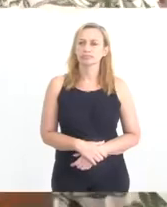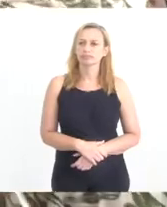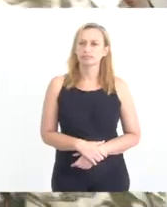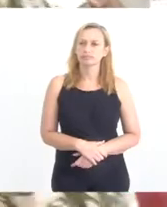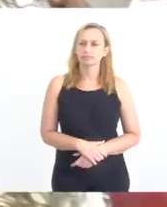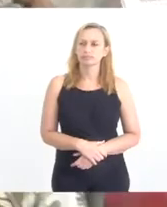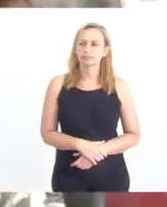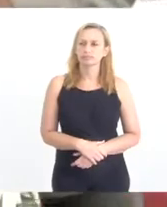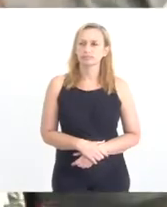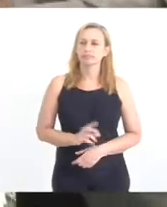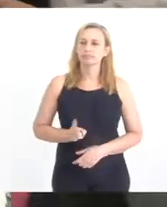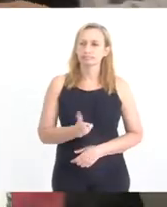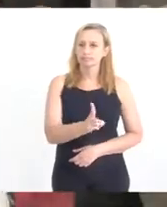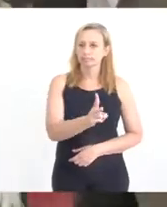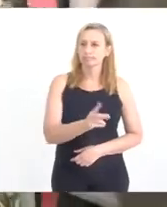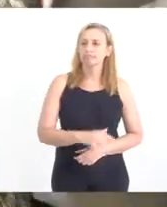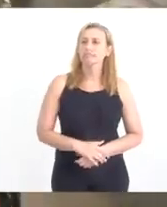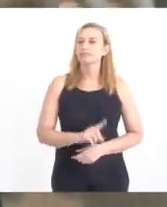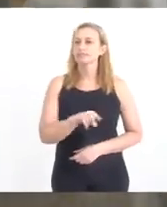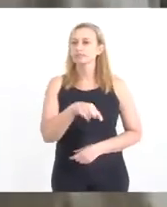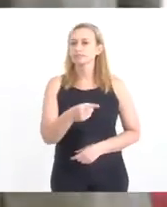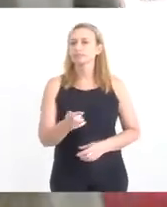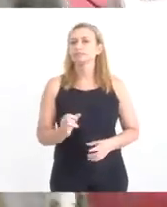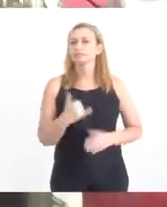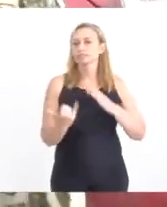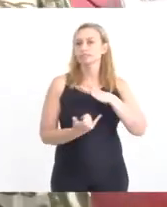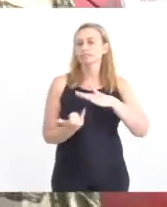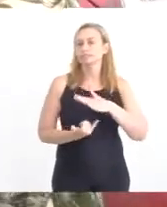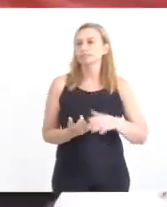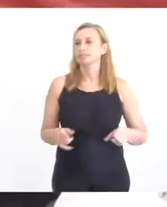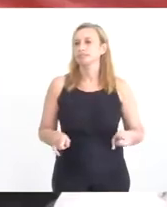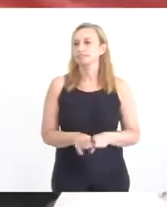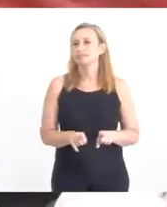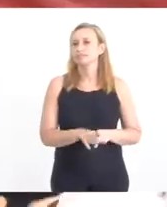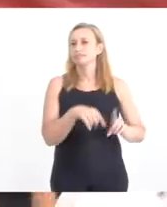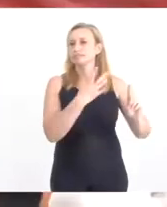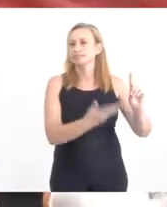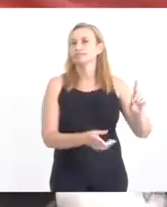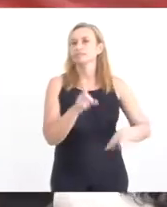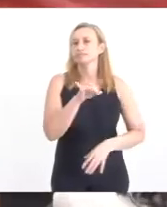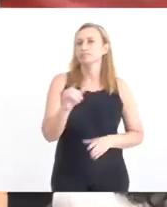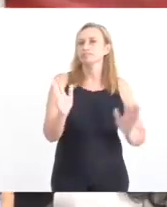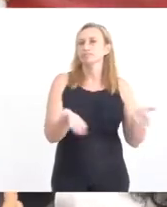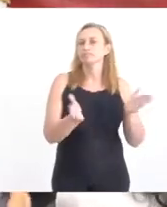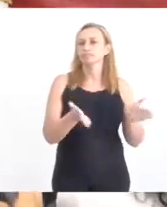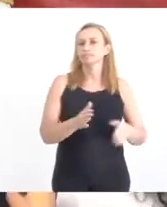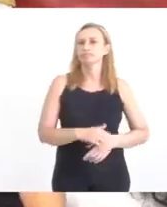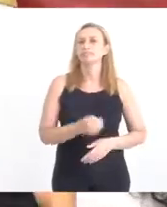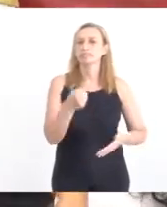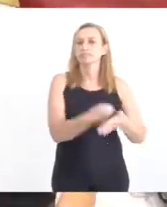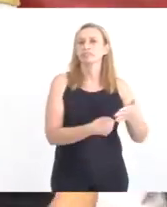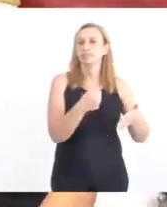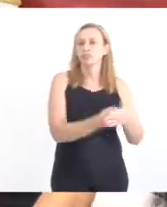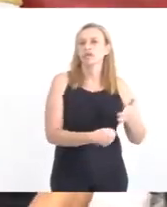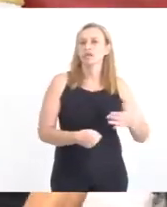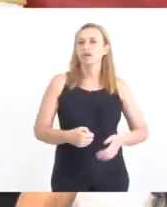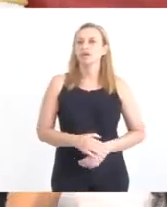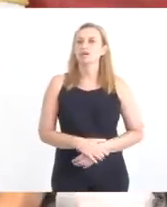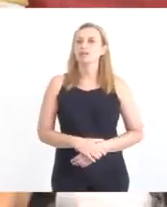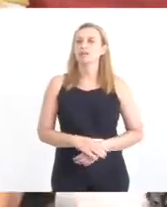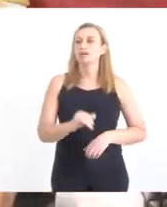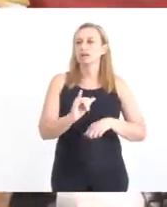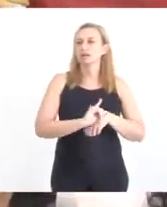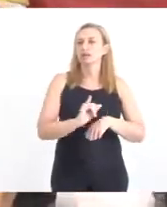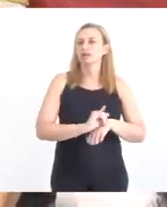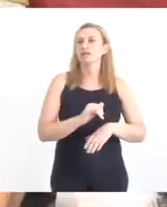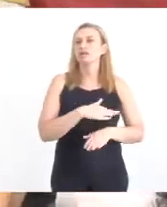tá dando continuidade próxima instituição também será homenageada no dia de hoje que essa luta vai para além da